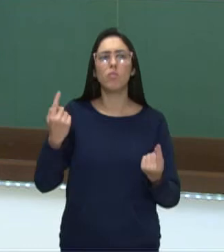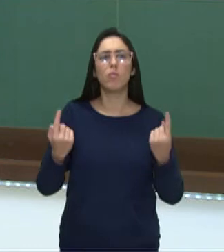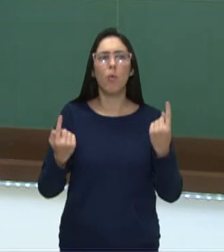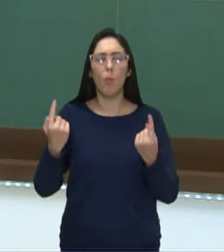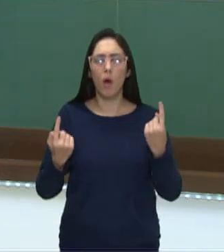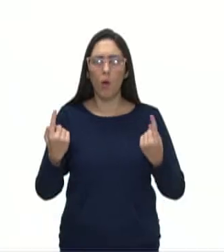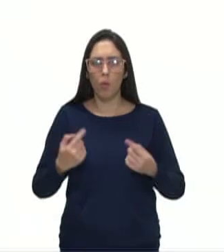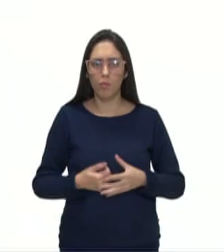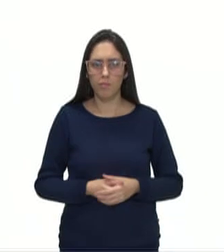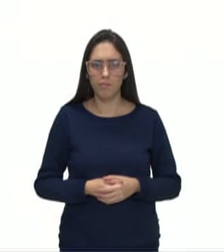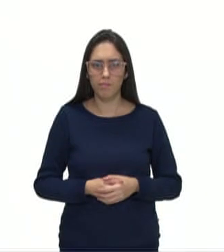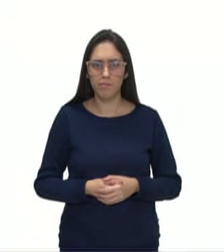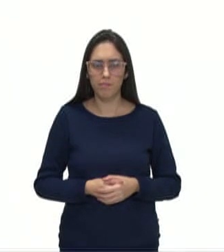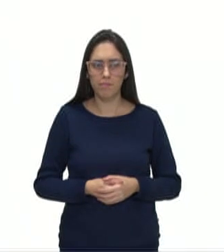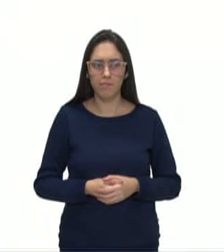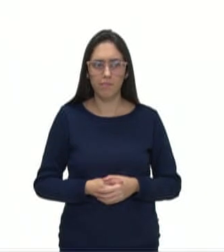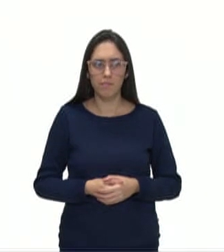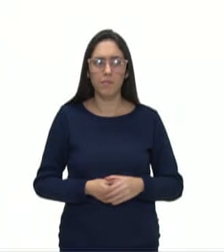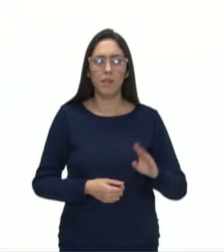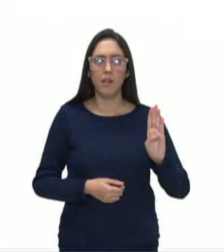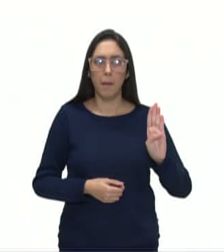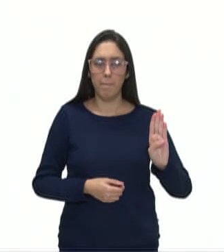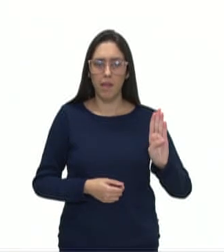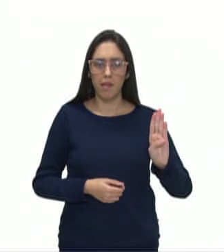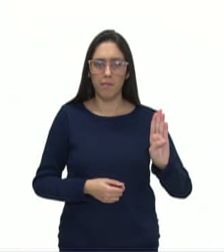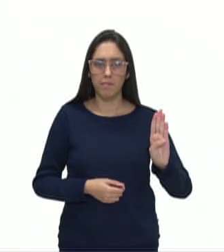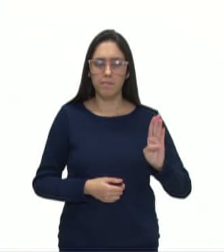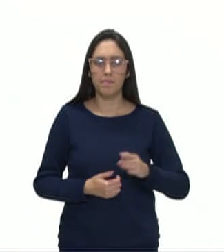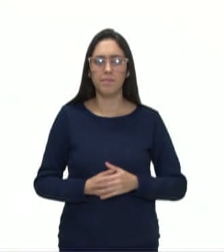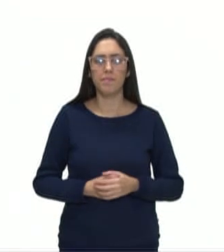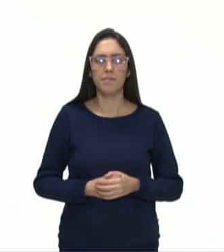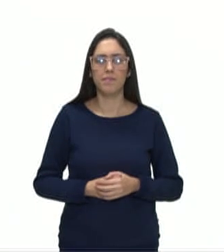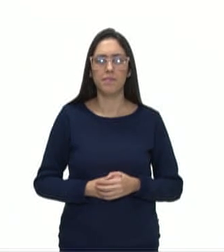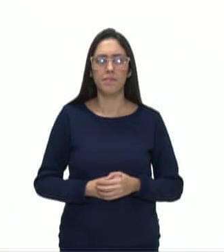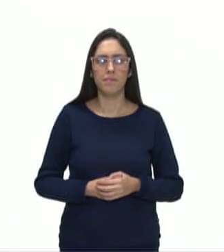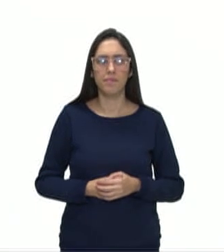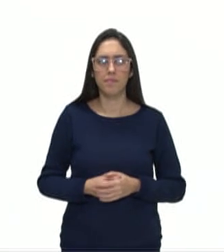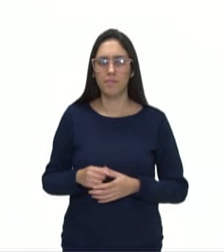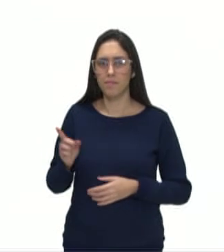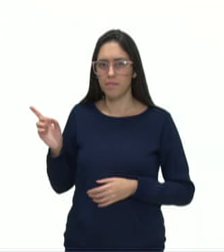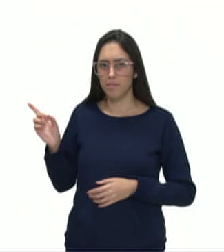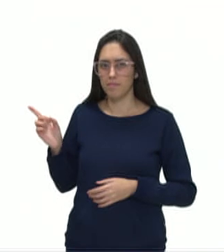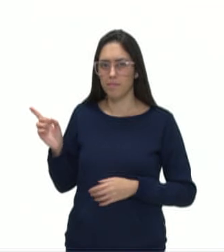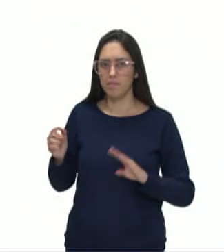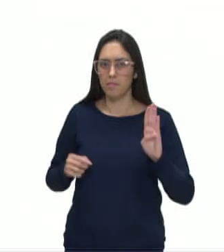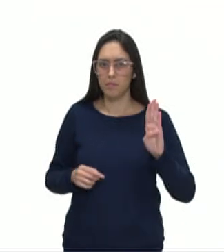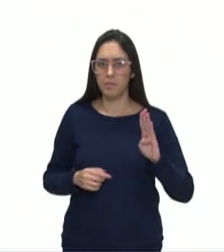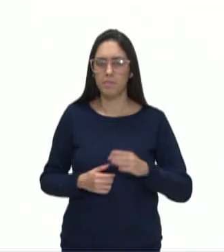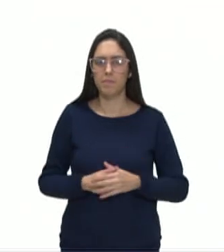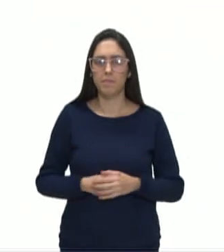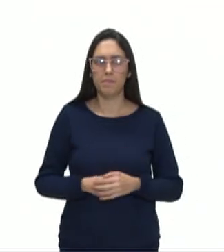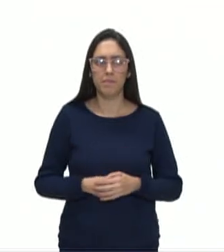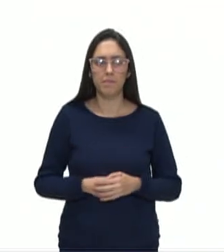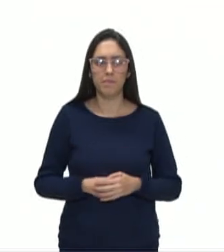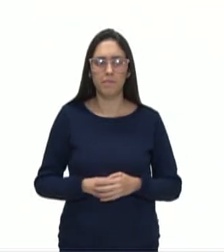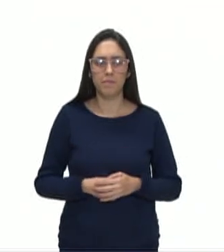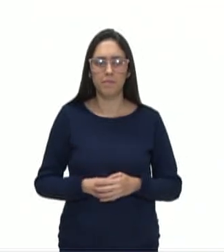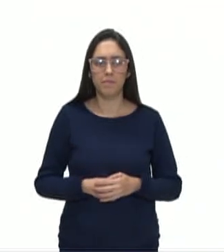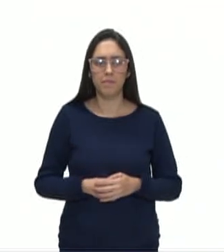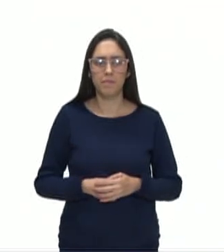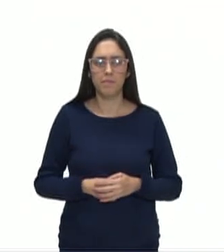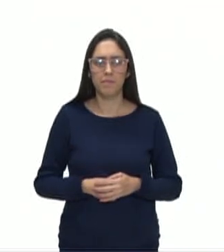ninguna. Letra B, trabajo, ya, solo quiero,